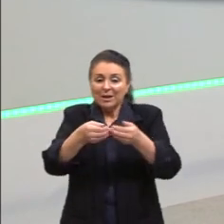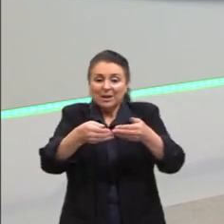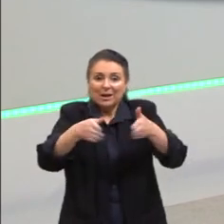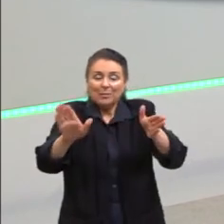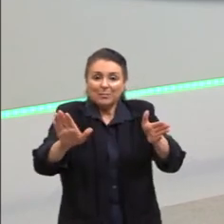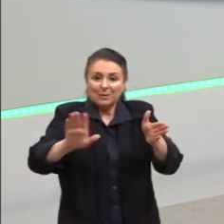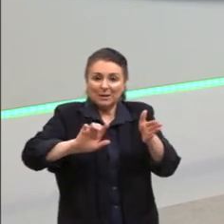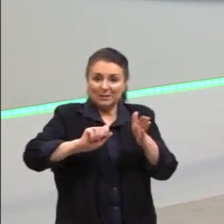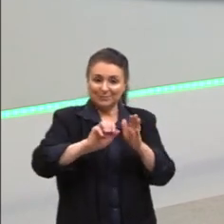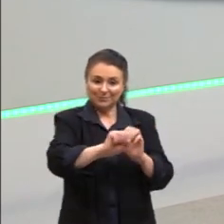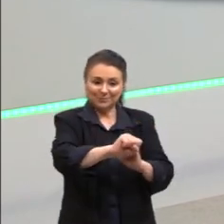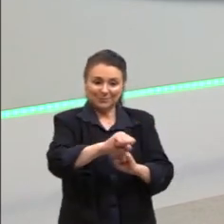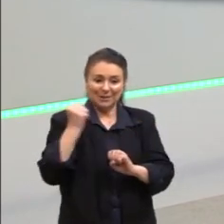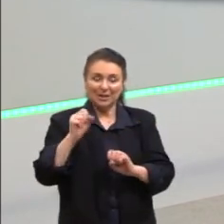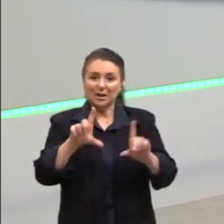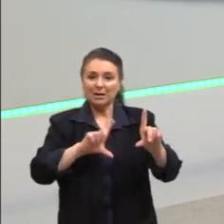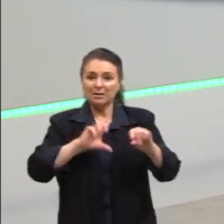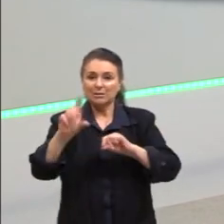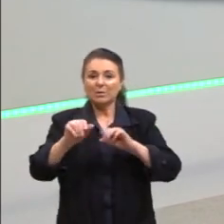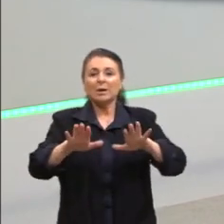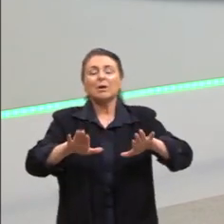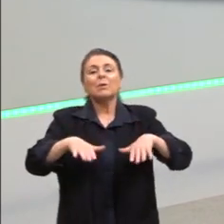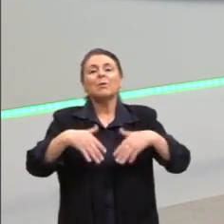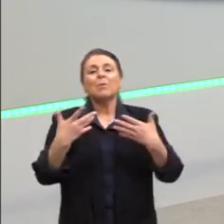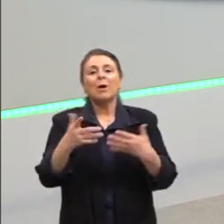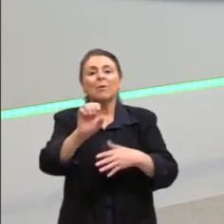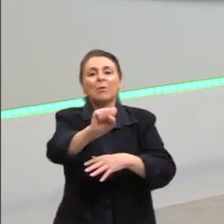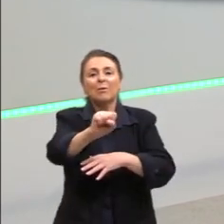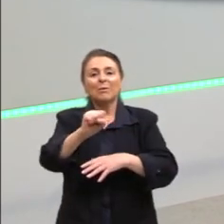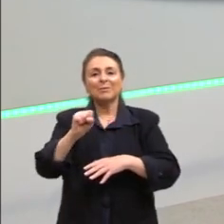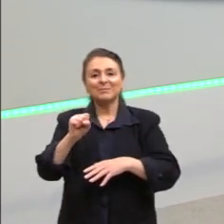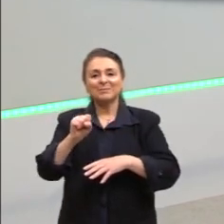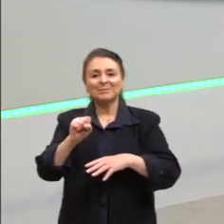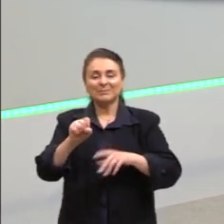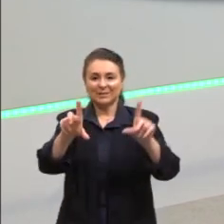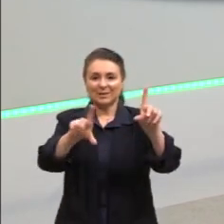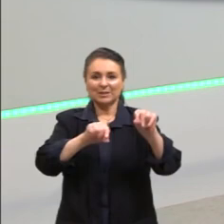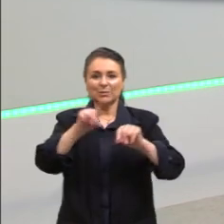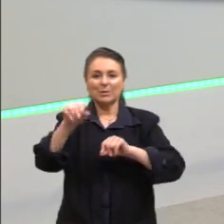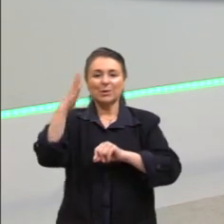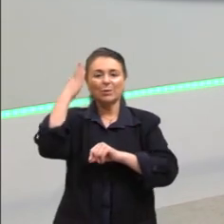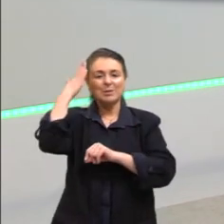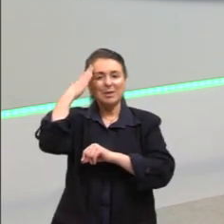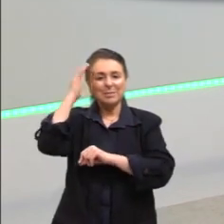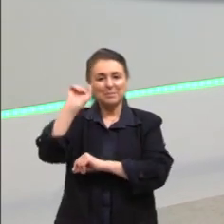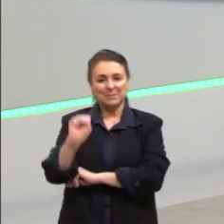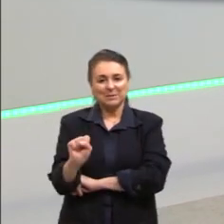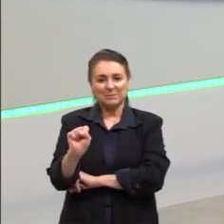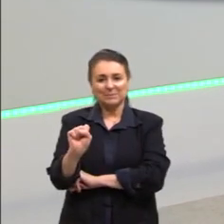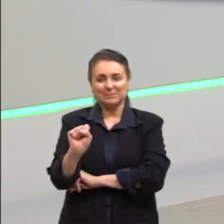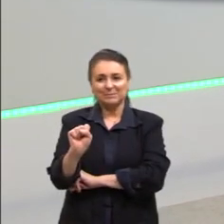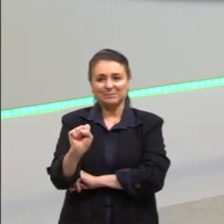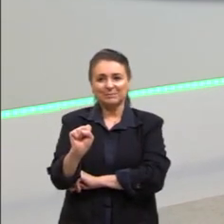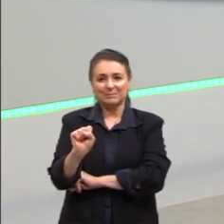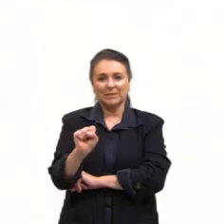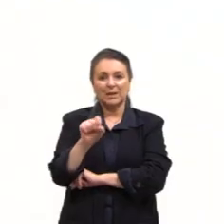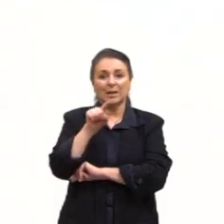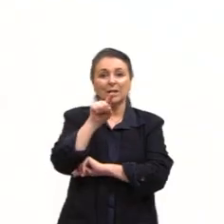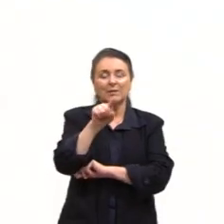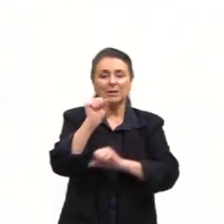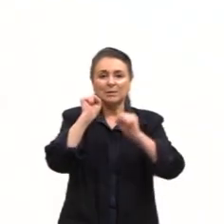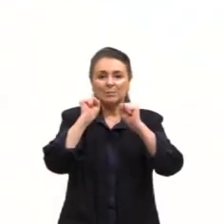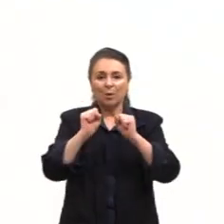mão de vocês aí escolherem qual porta abrir. Escolham com sabedoria, tá? E que vocês possam